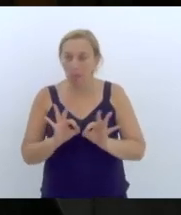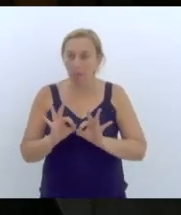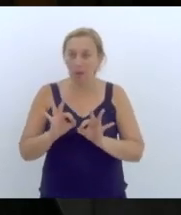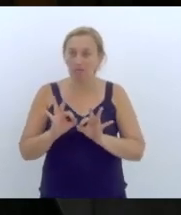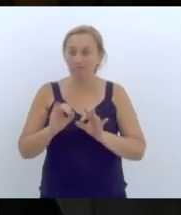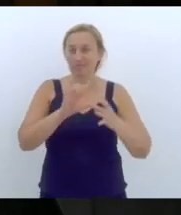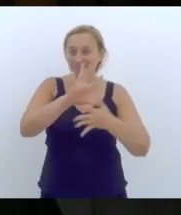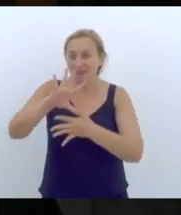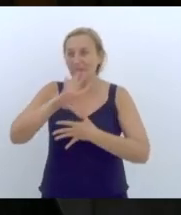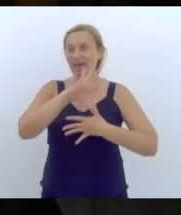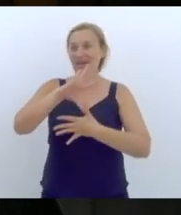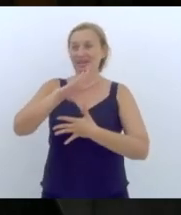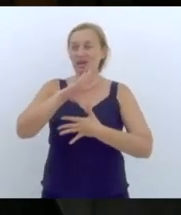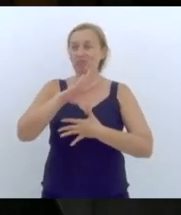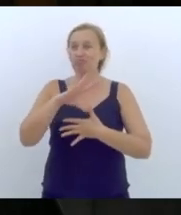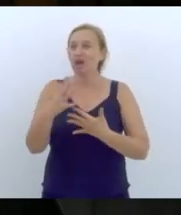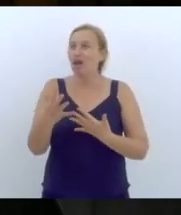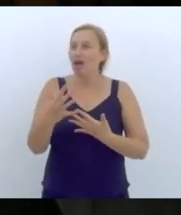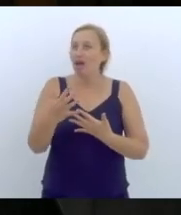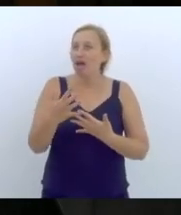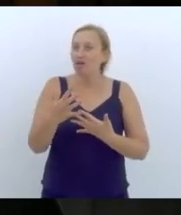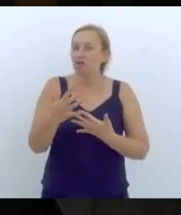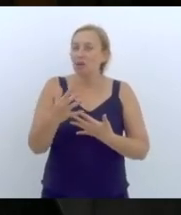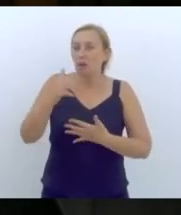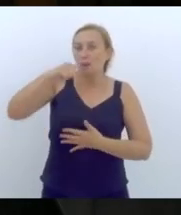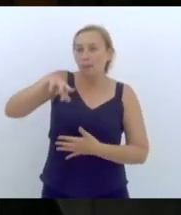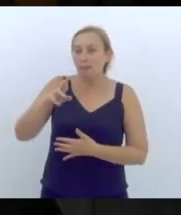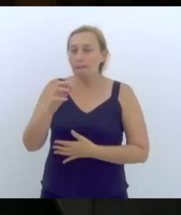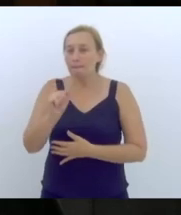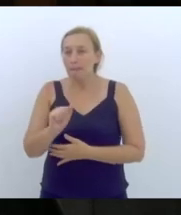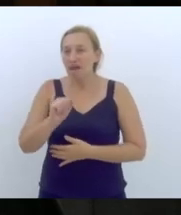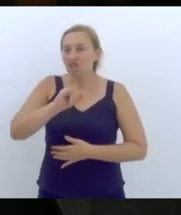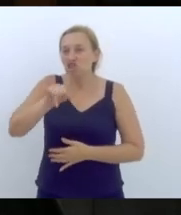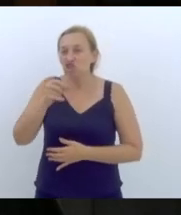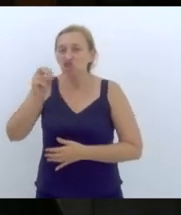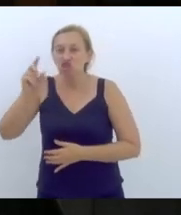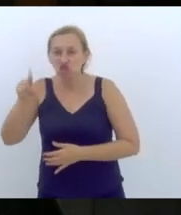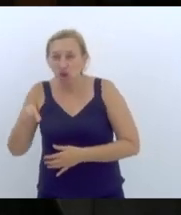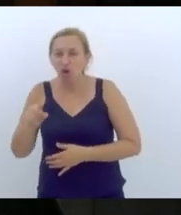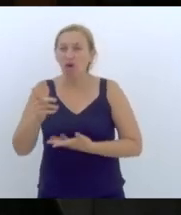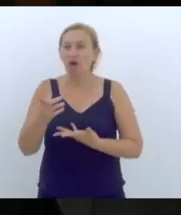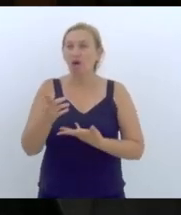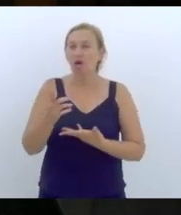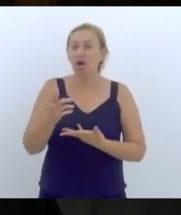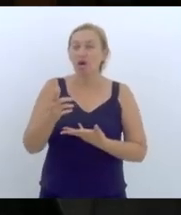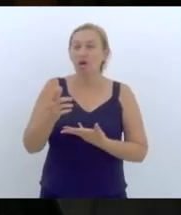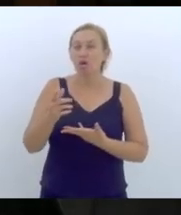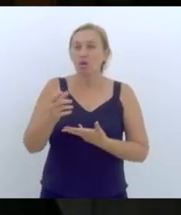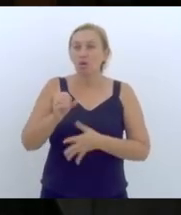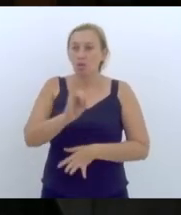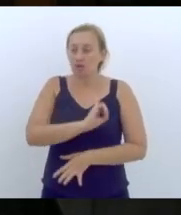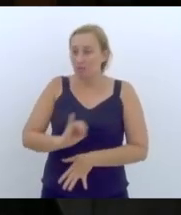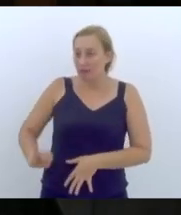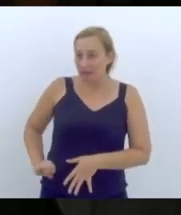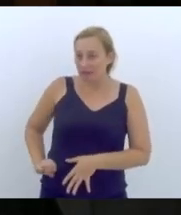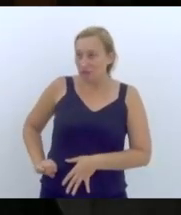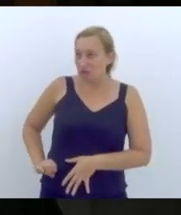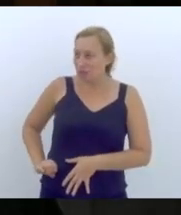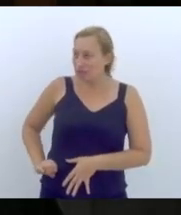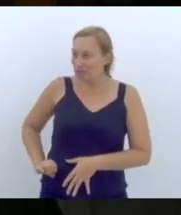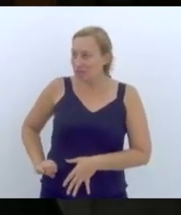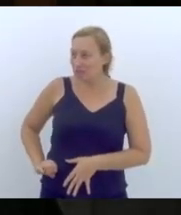Américas, né, através do Major Júlio Frederico Keller, que o imperador Dom Pedro